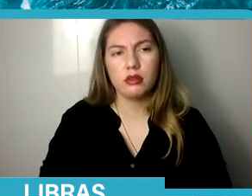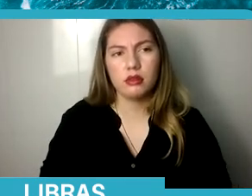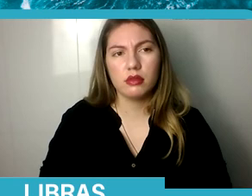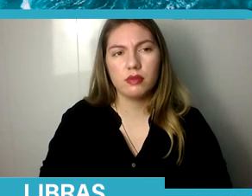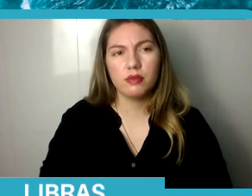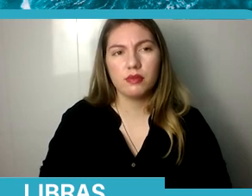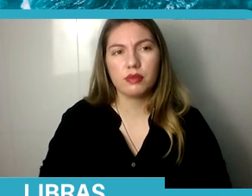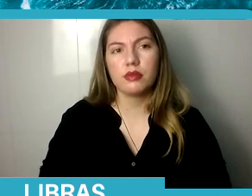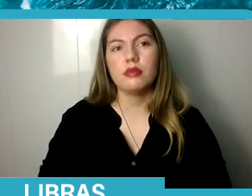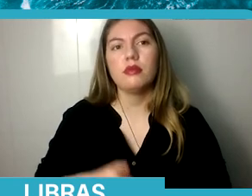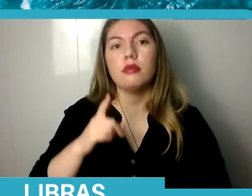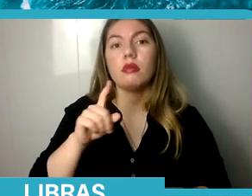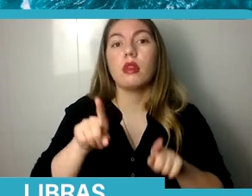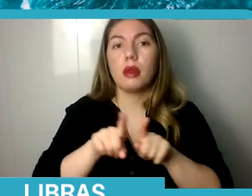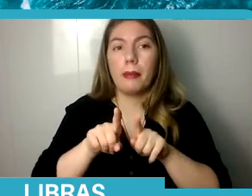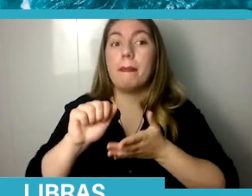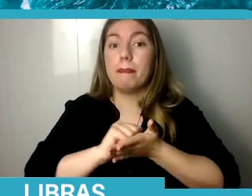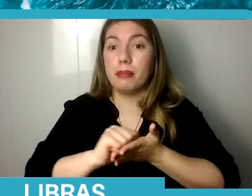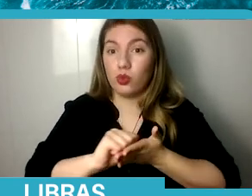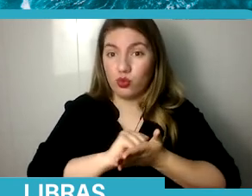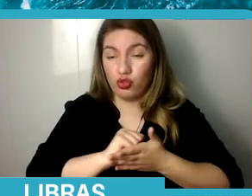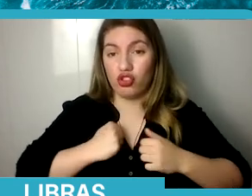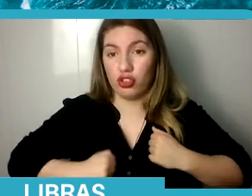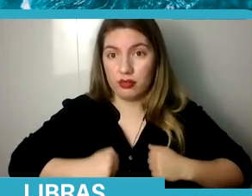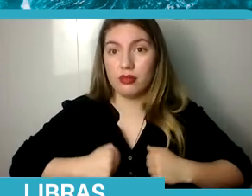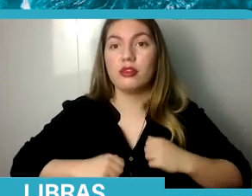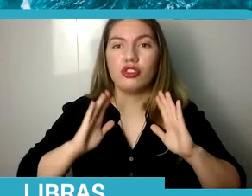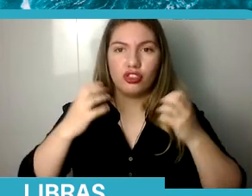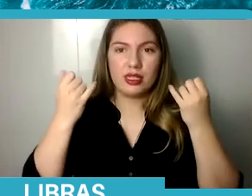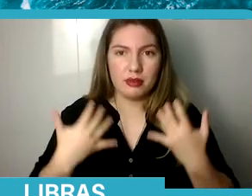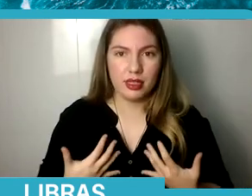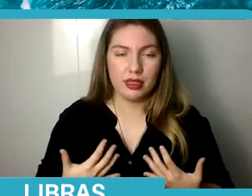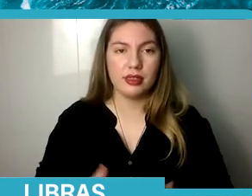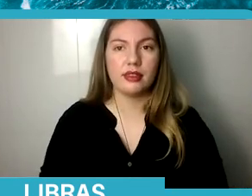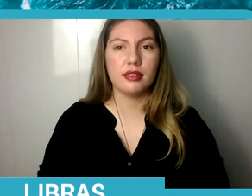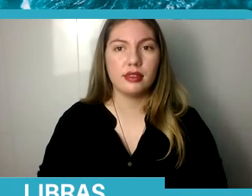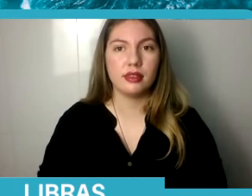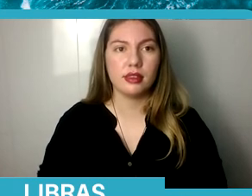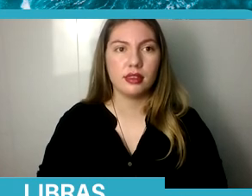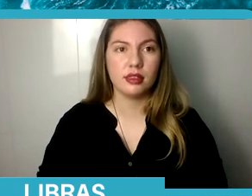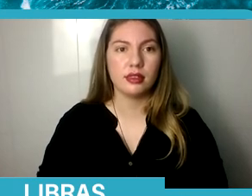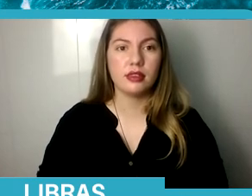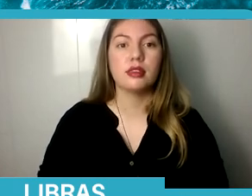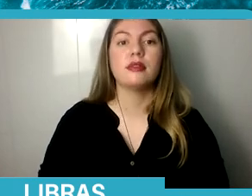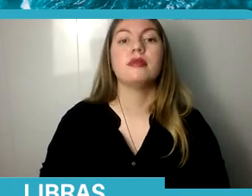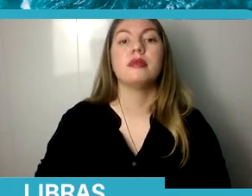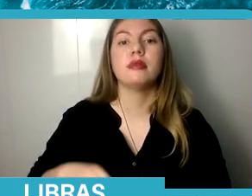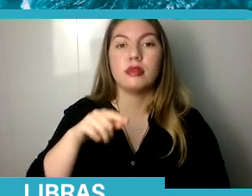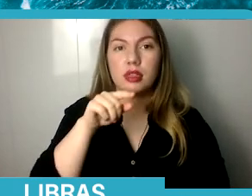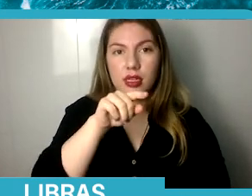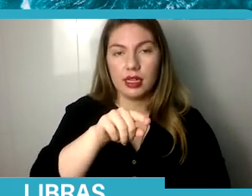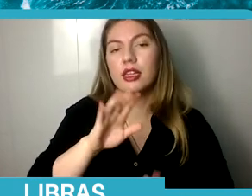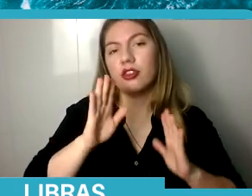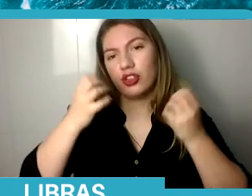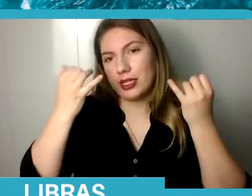aqui bucha vegetal já falei pode passar e o esfregão que é feita